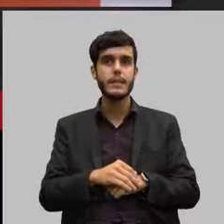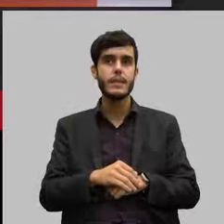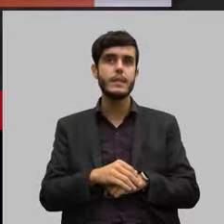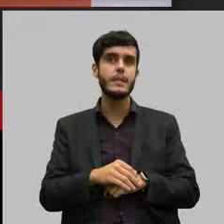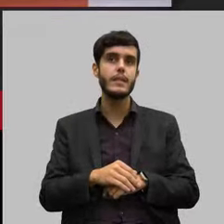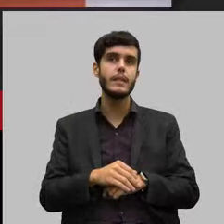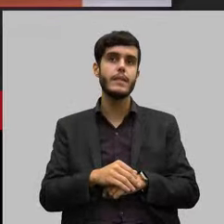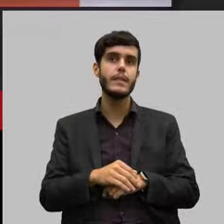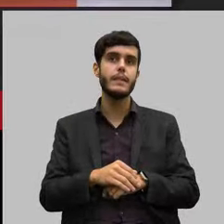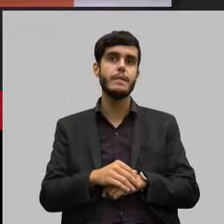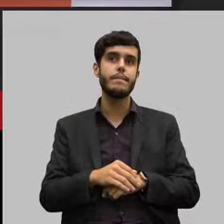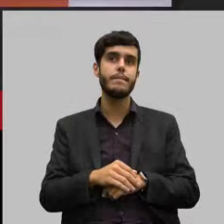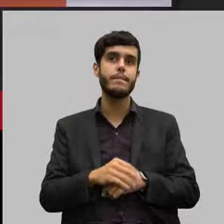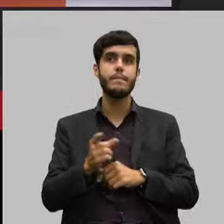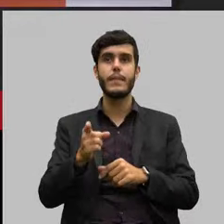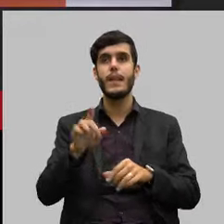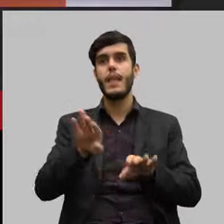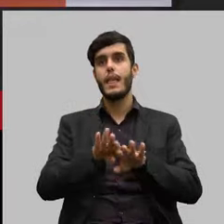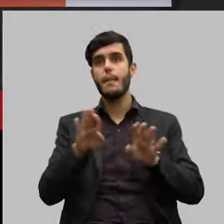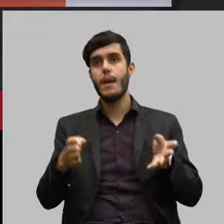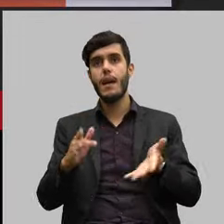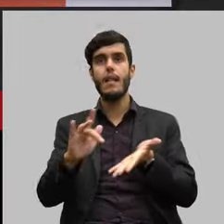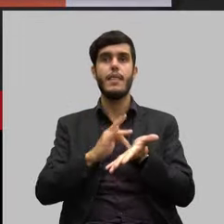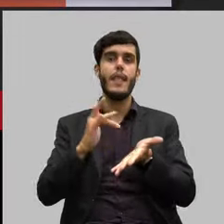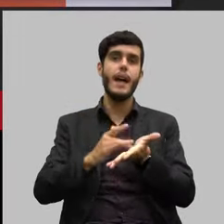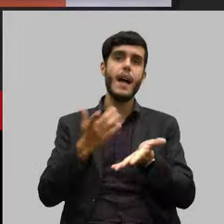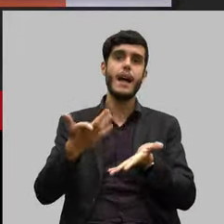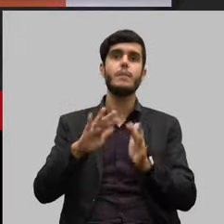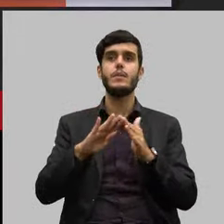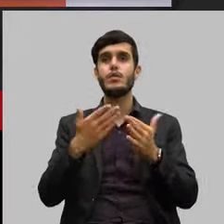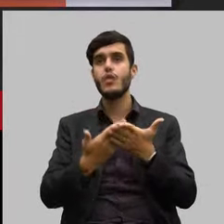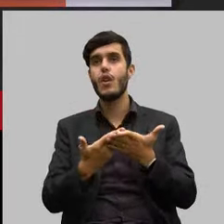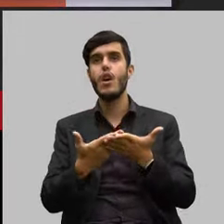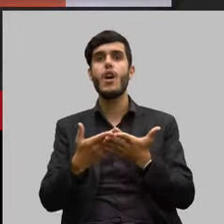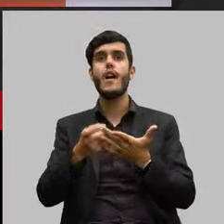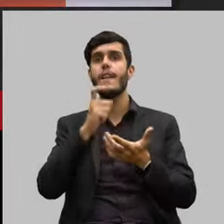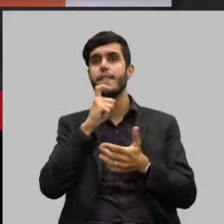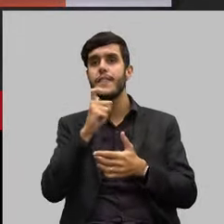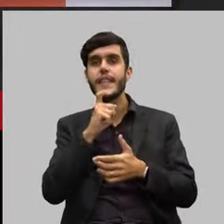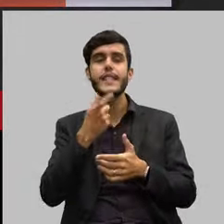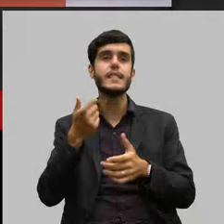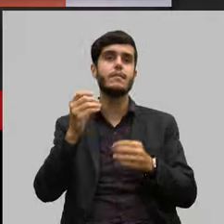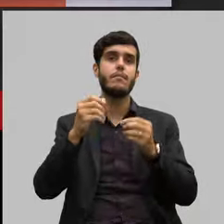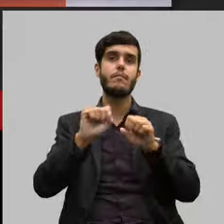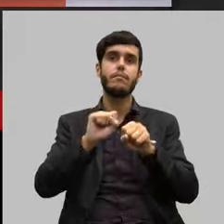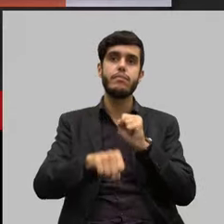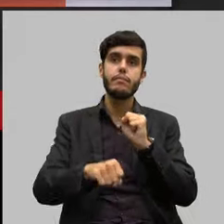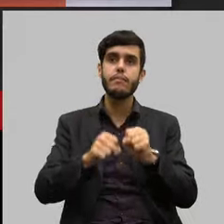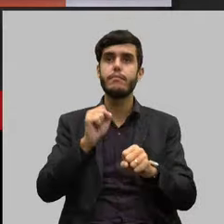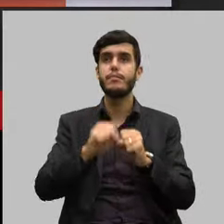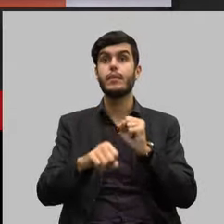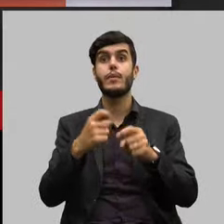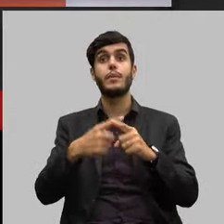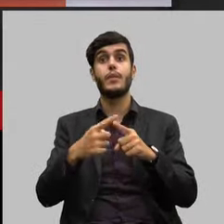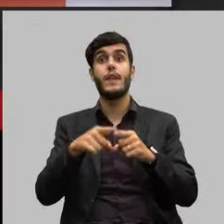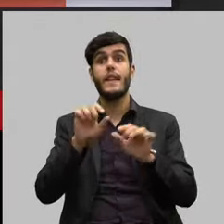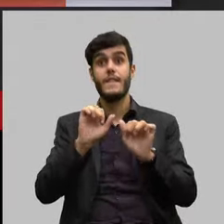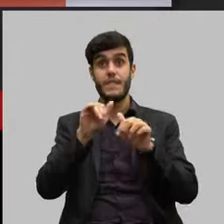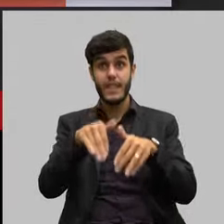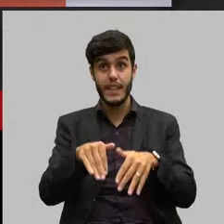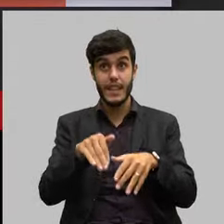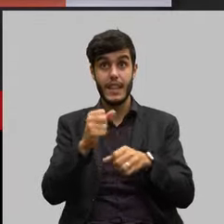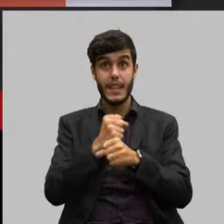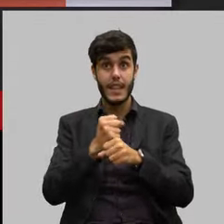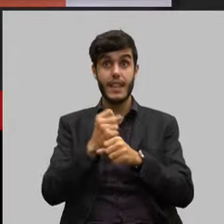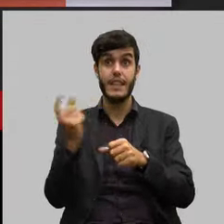porta da das escolas tablet celular freezer geladeira porque o governo quando chega no final do ano ele